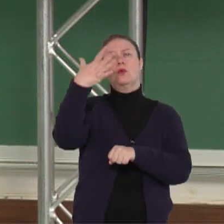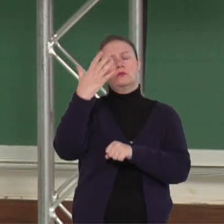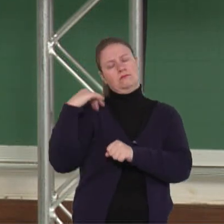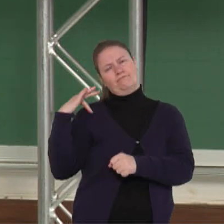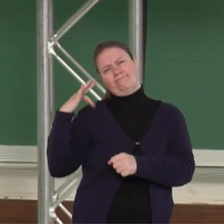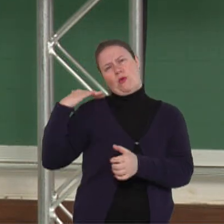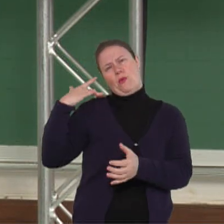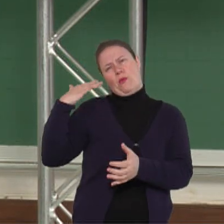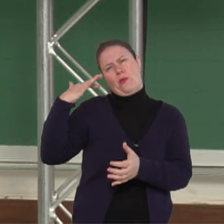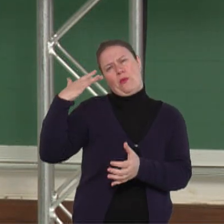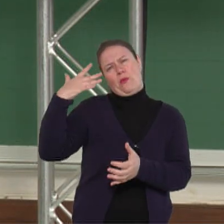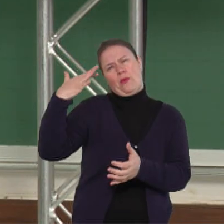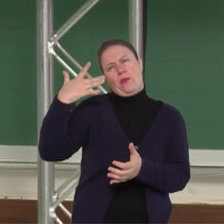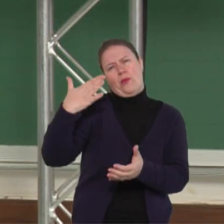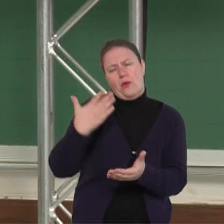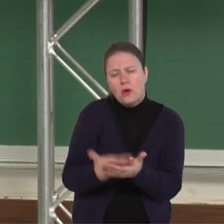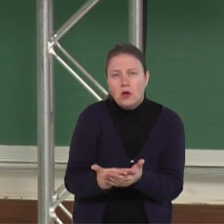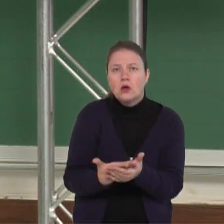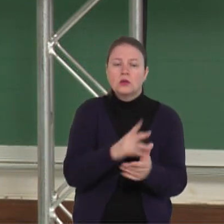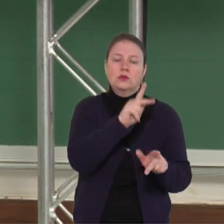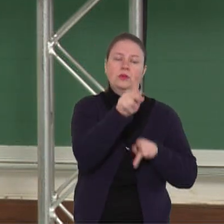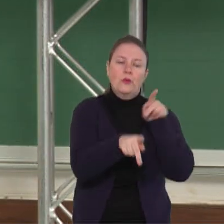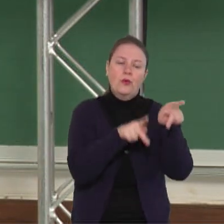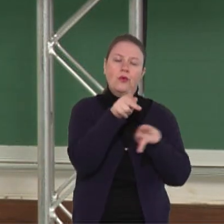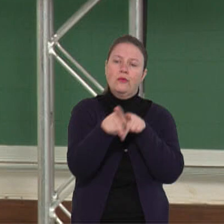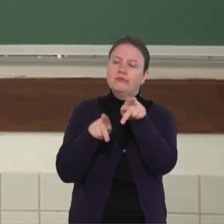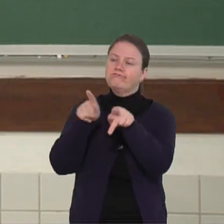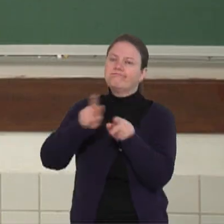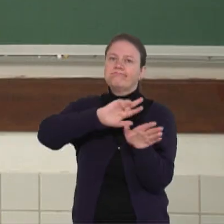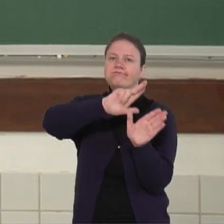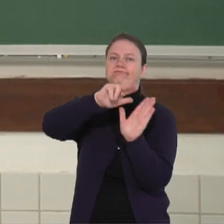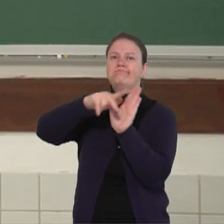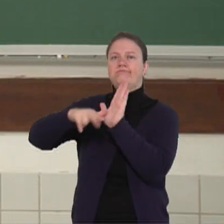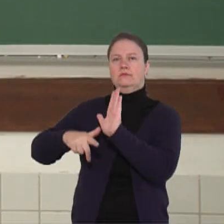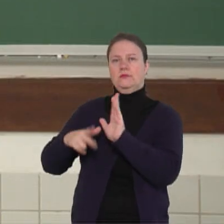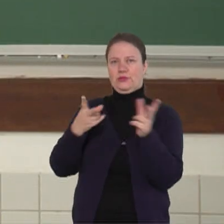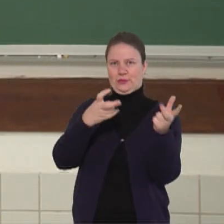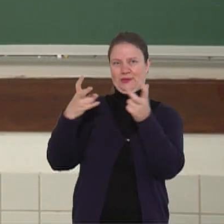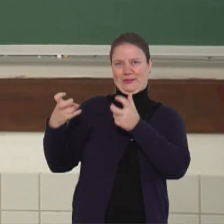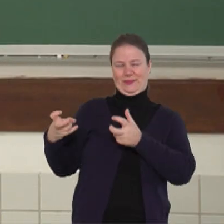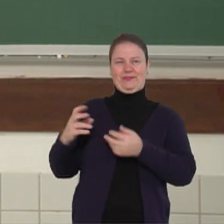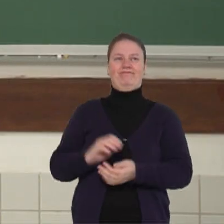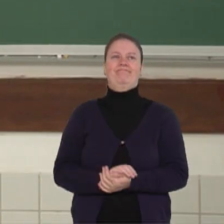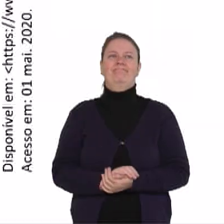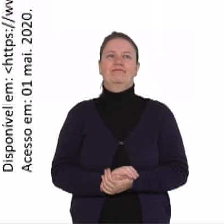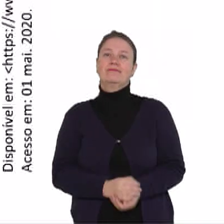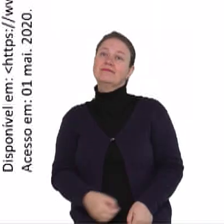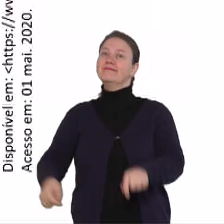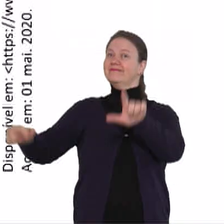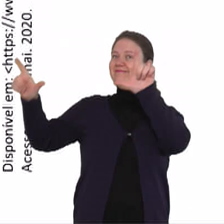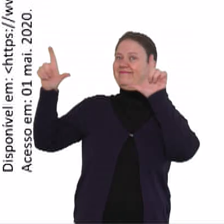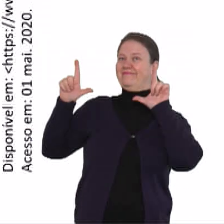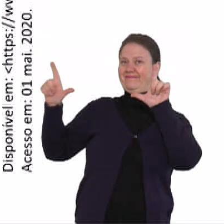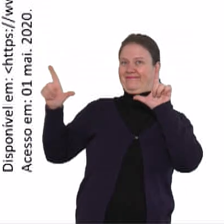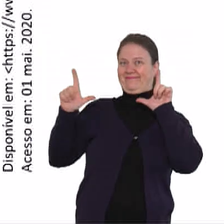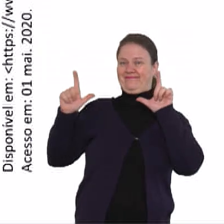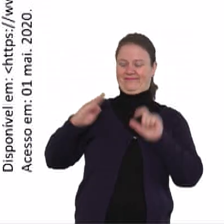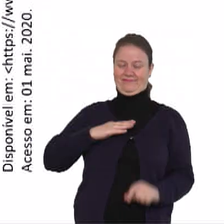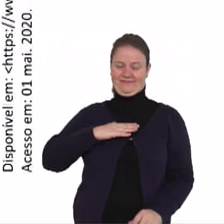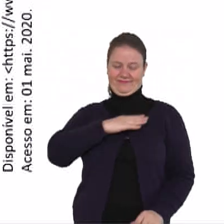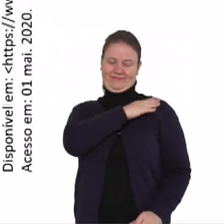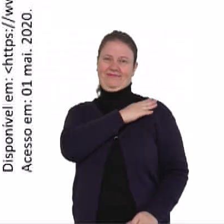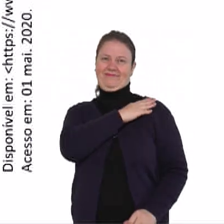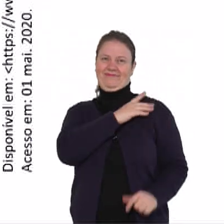ao longo da trajetória histórica de cada povo. E a gente percebe isso. Daí aqui a gente tem uma gravura, né, de Napoleão